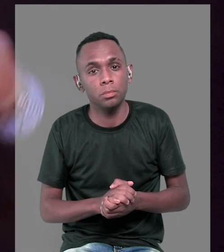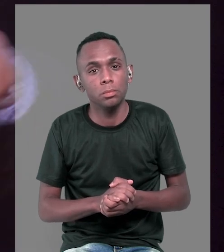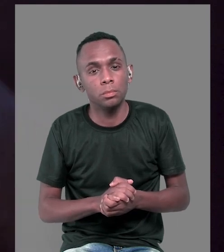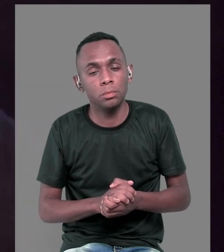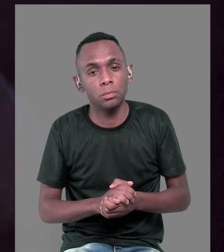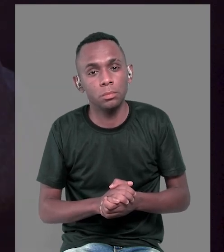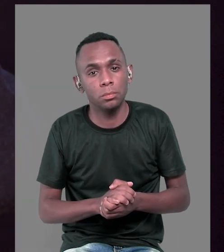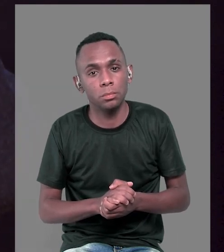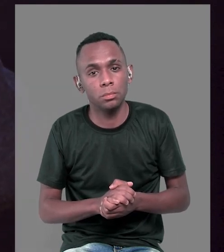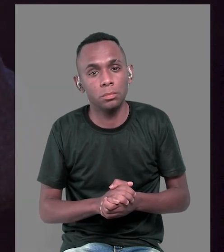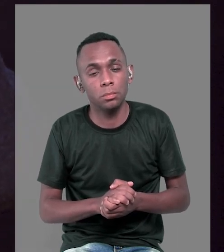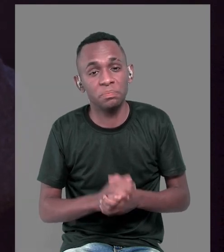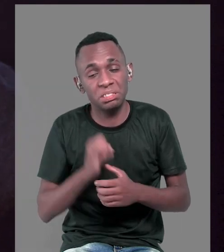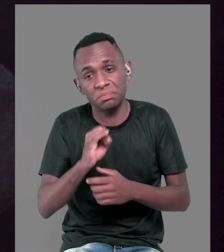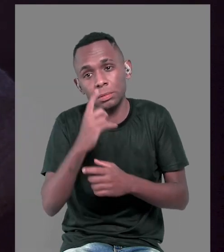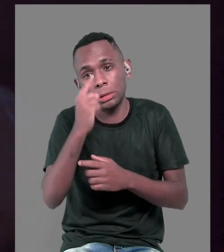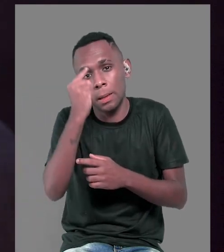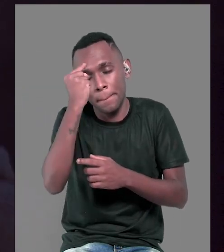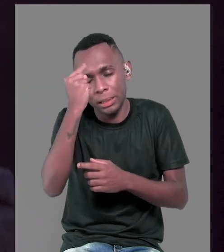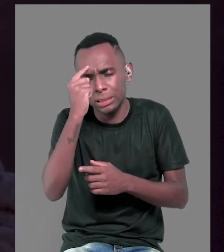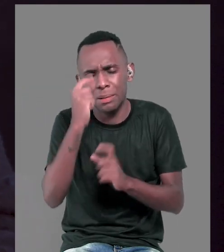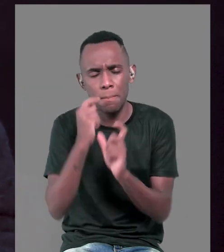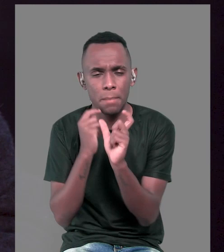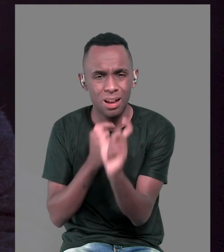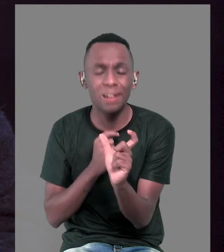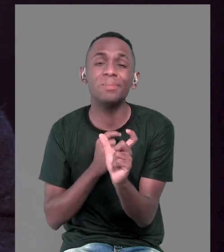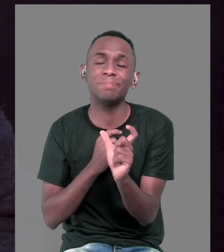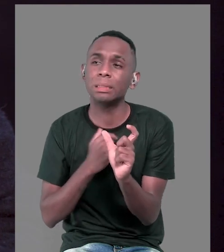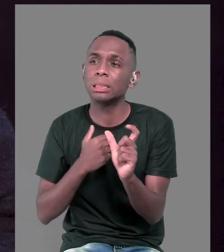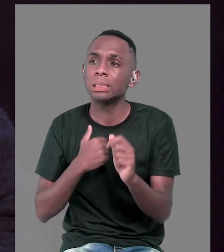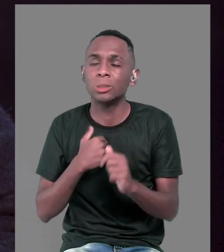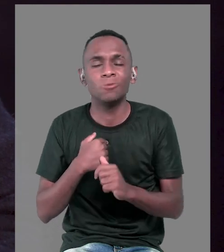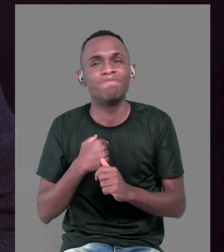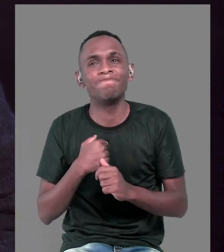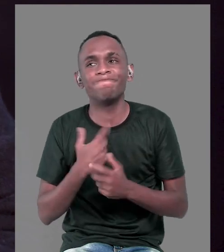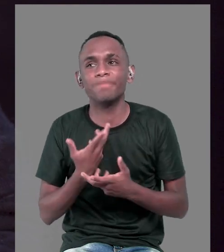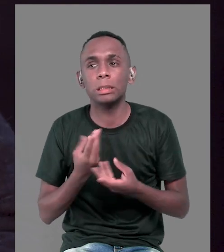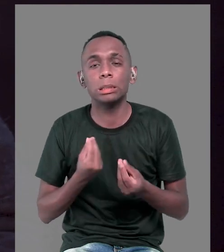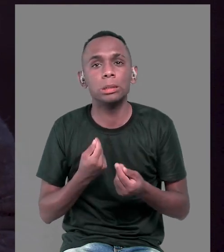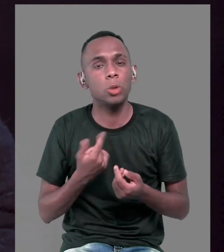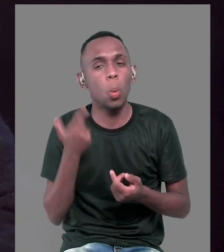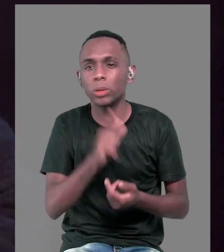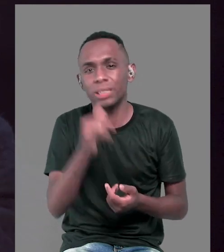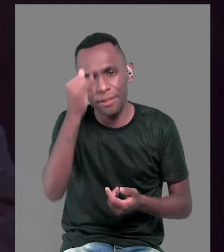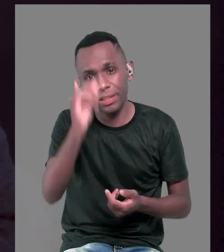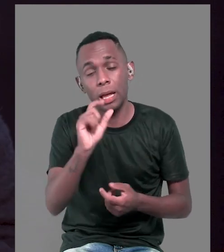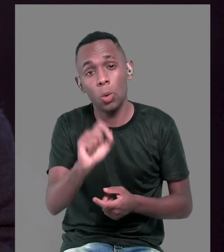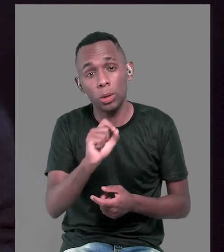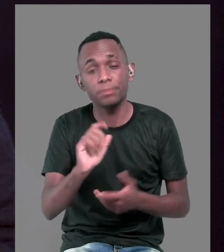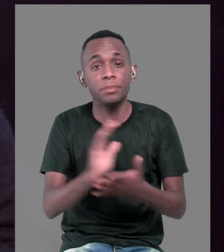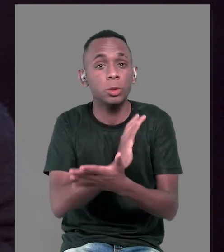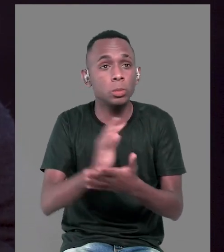Para pensar sobre essa palavra, eu não tive como evitar de trazer aqui algumas ideias